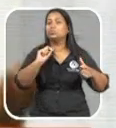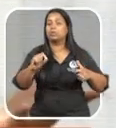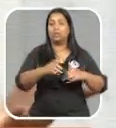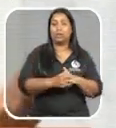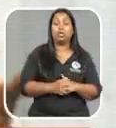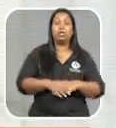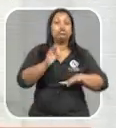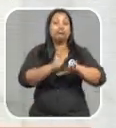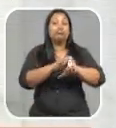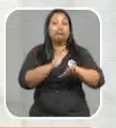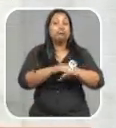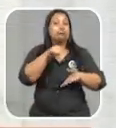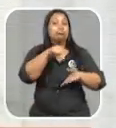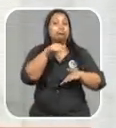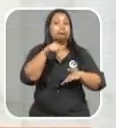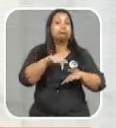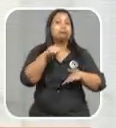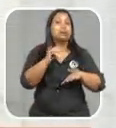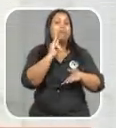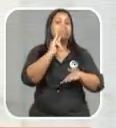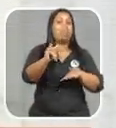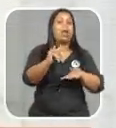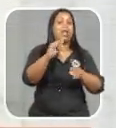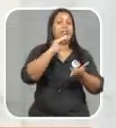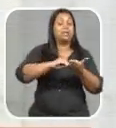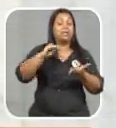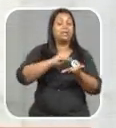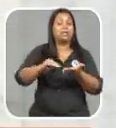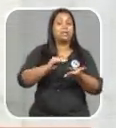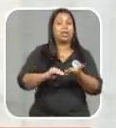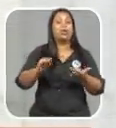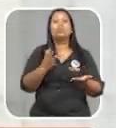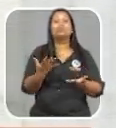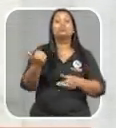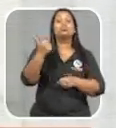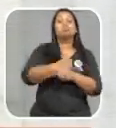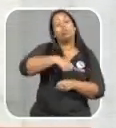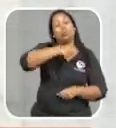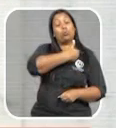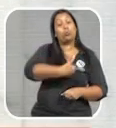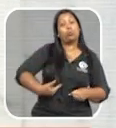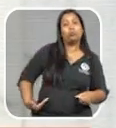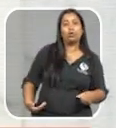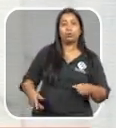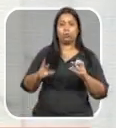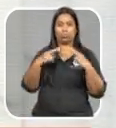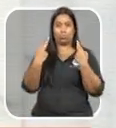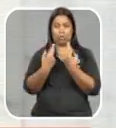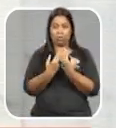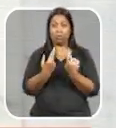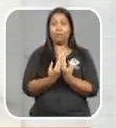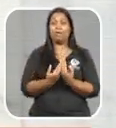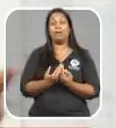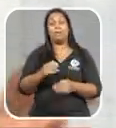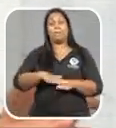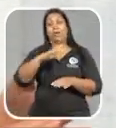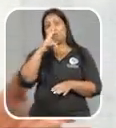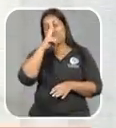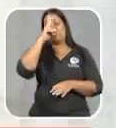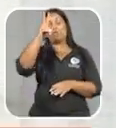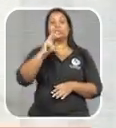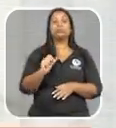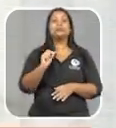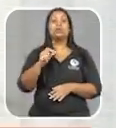é muito mais impactante do que a fala numa reunião de comissões permanentes. Então foi isso. E